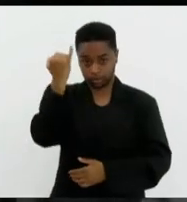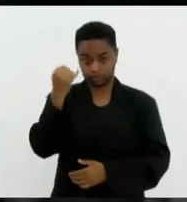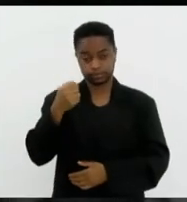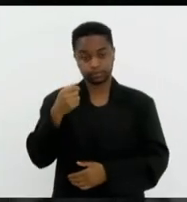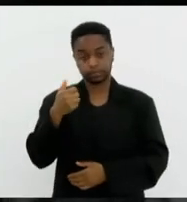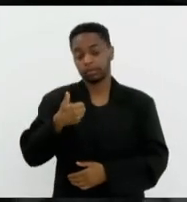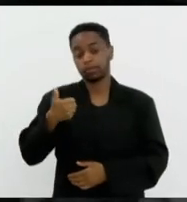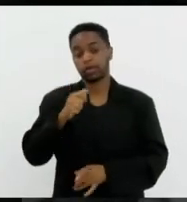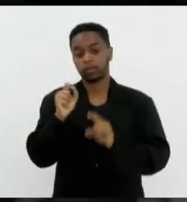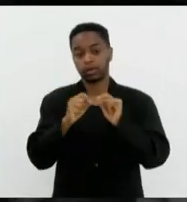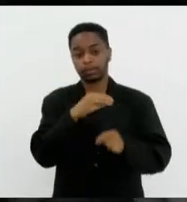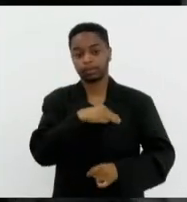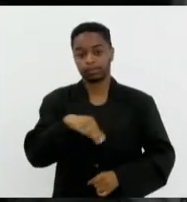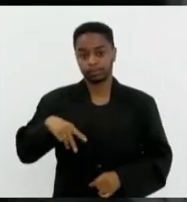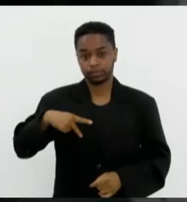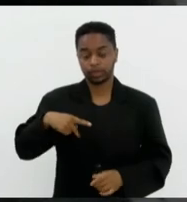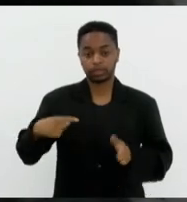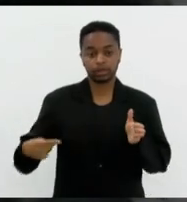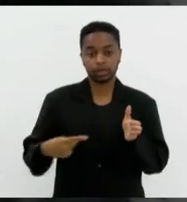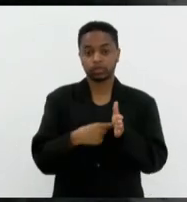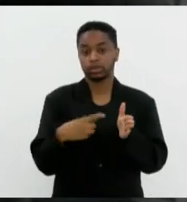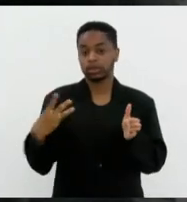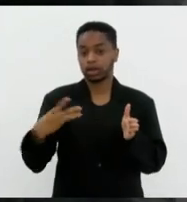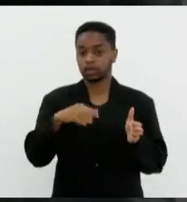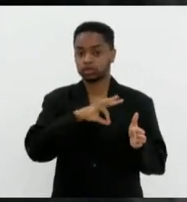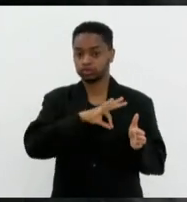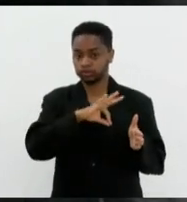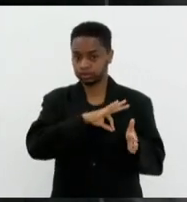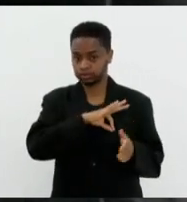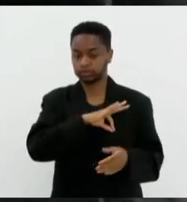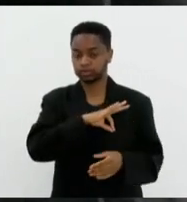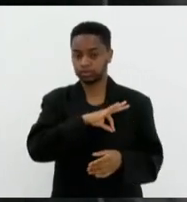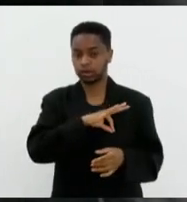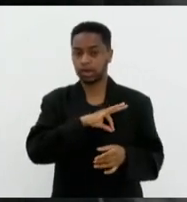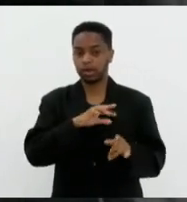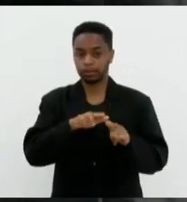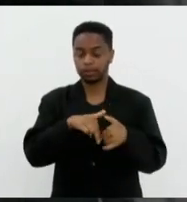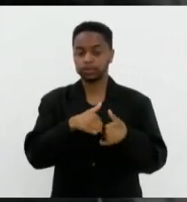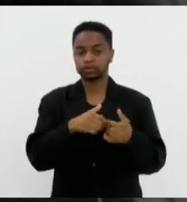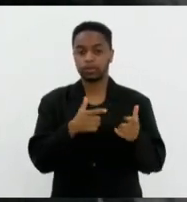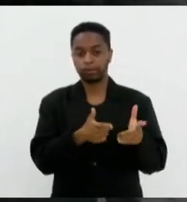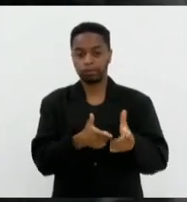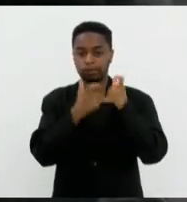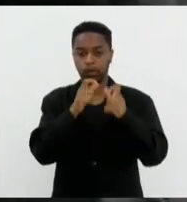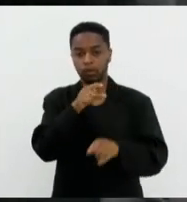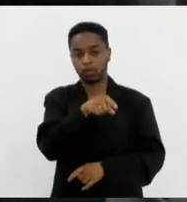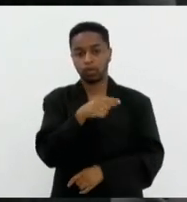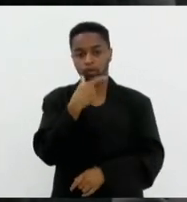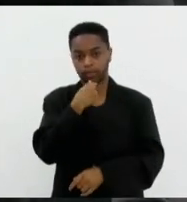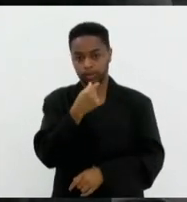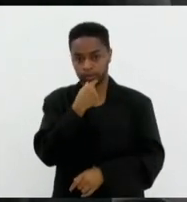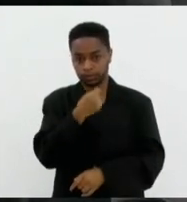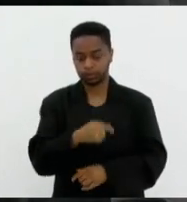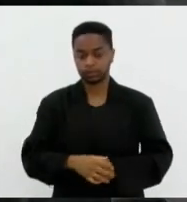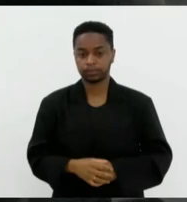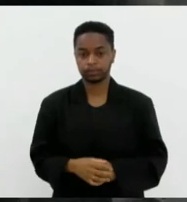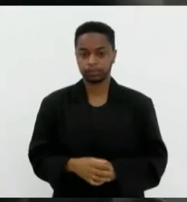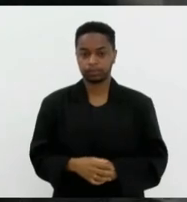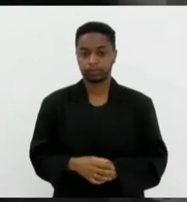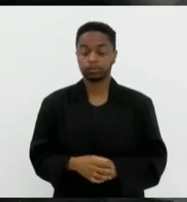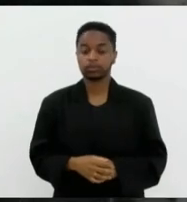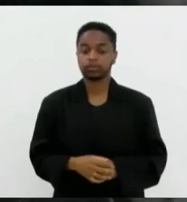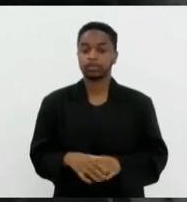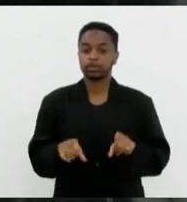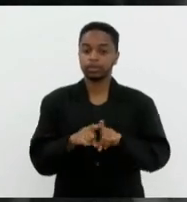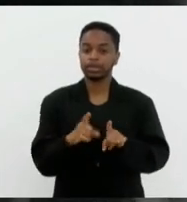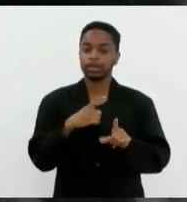Ministério Público denunciou 3 policiais pelo homicídio doloso e teve um conjunto